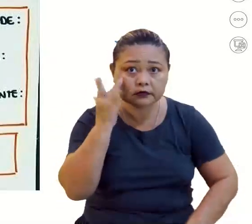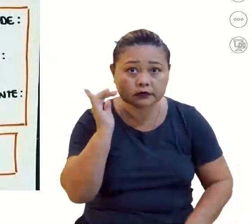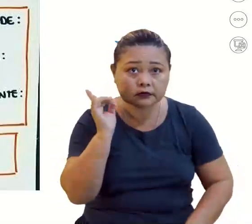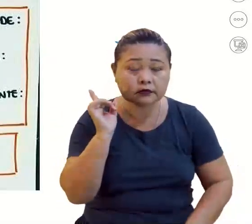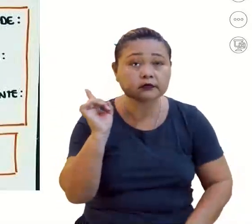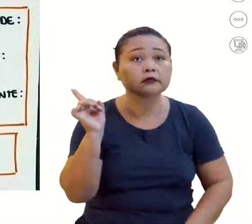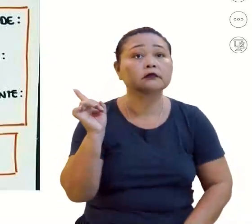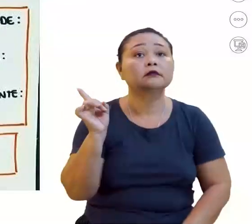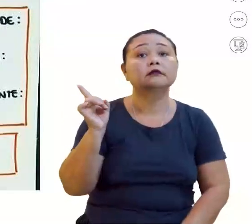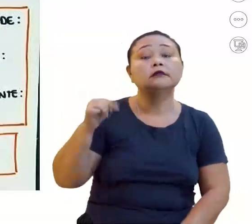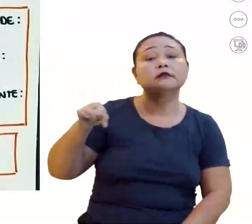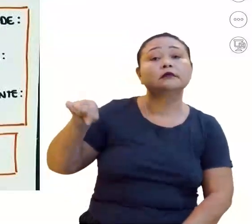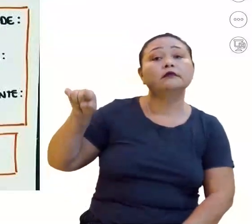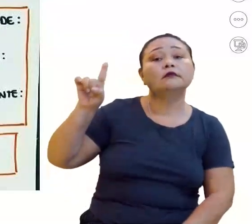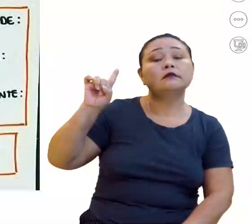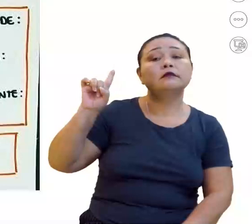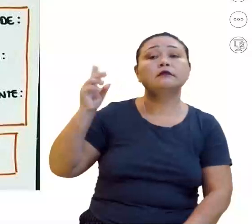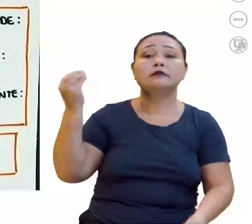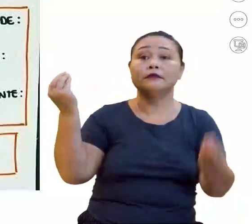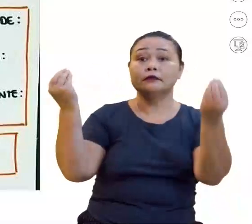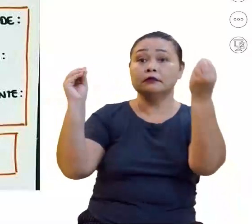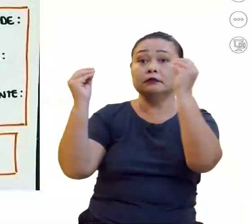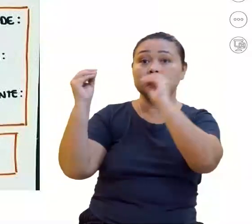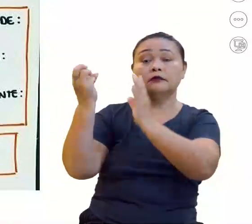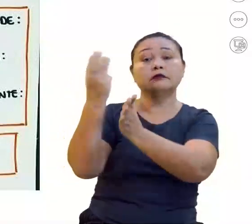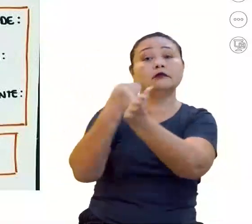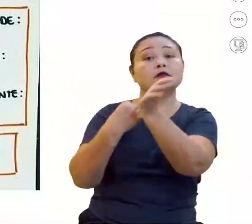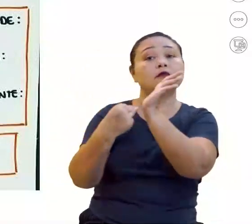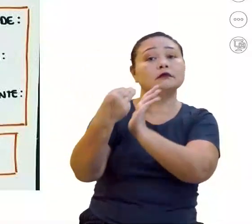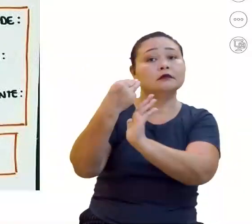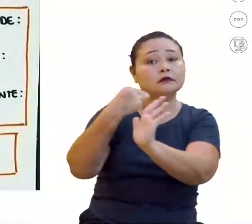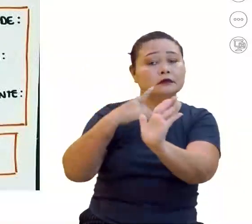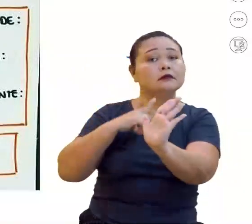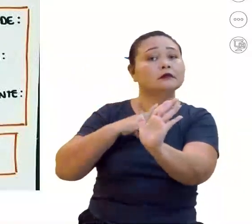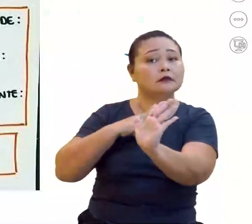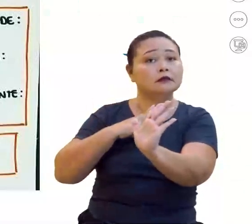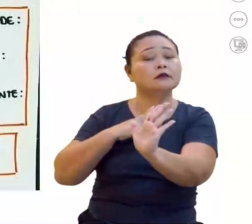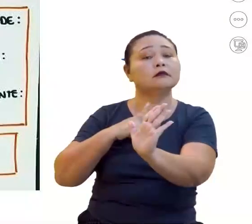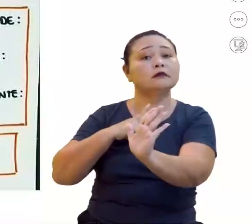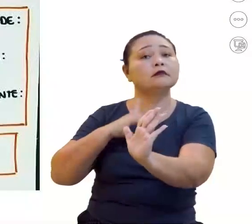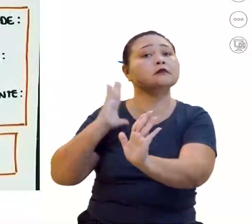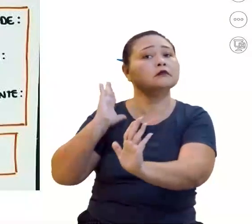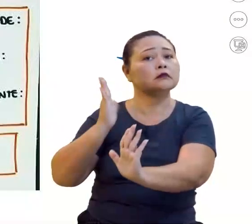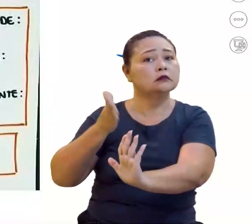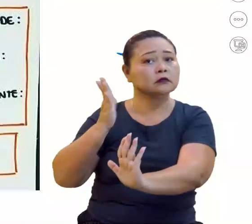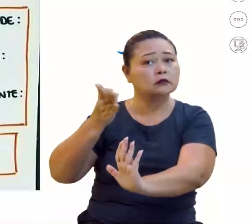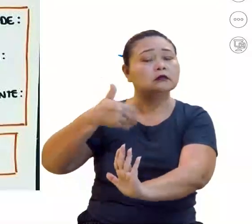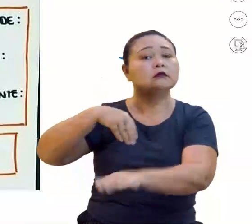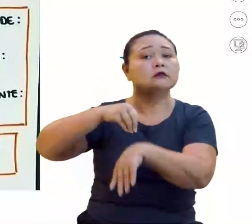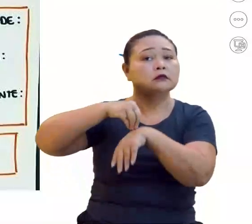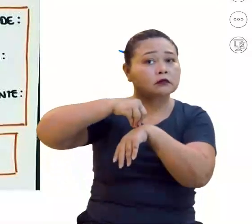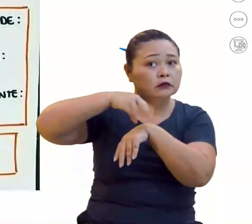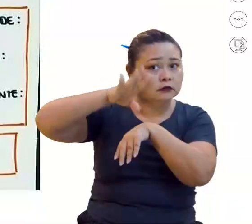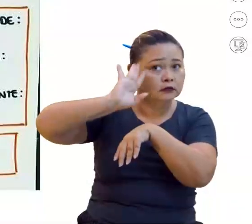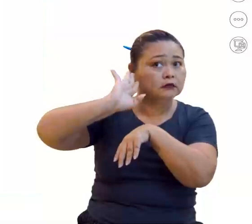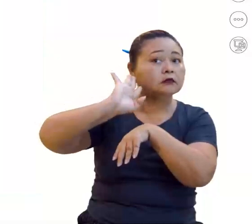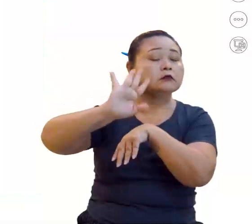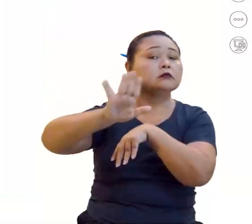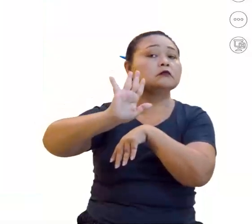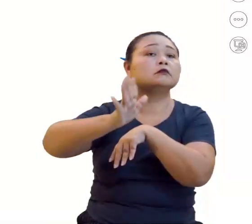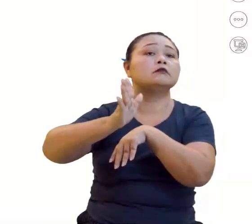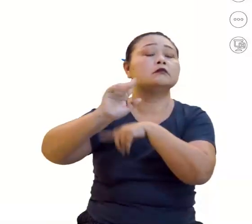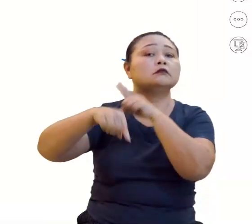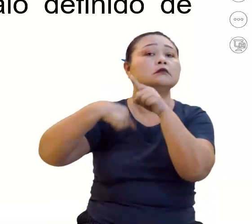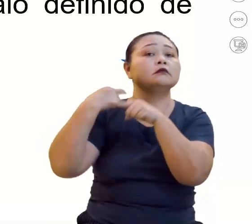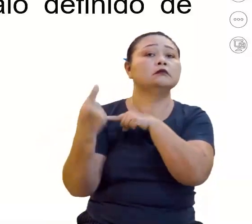uns gráficos aqui na função. Temos a nosso mapa mental, né? Que já foi trabalhado bastante com vocês, então. Isso, esse aí já está